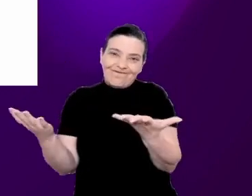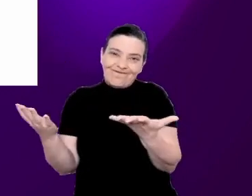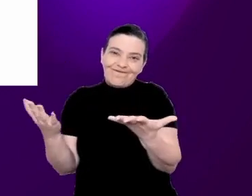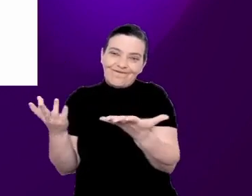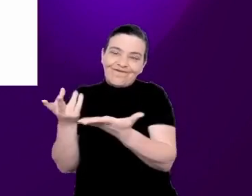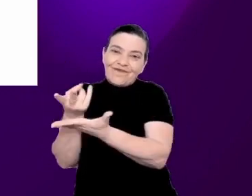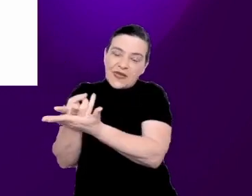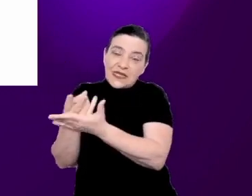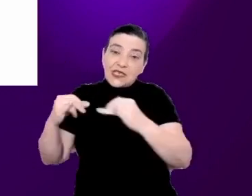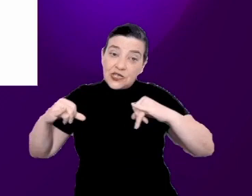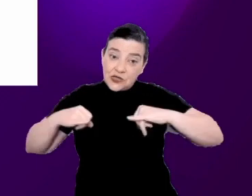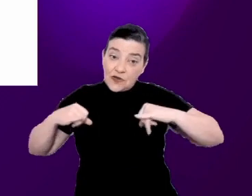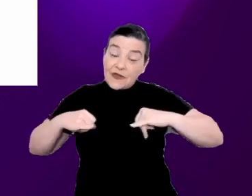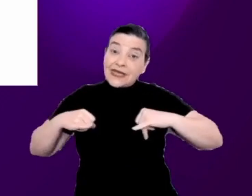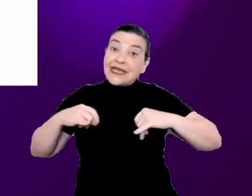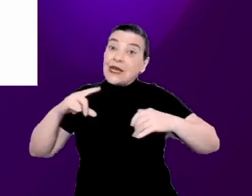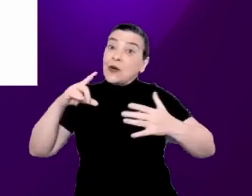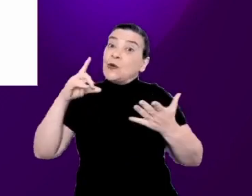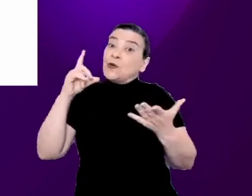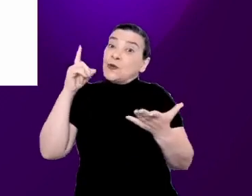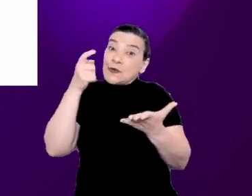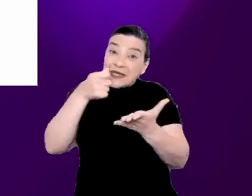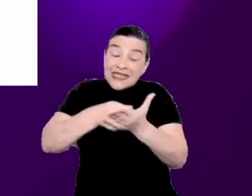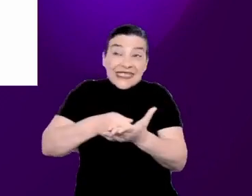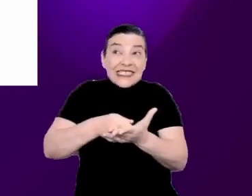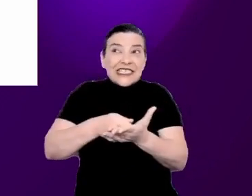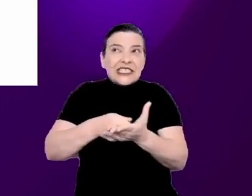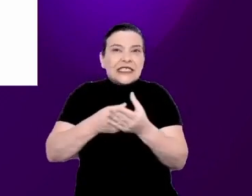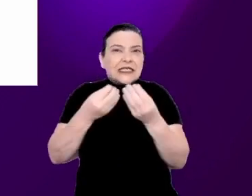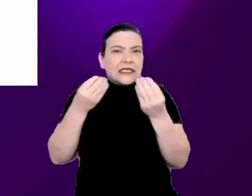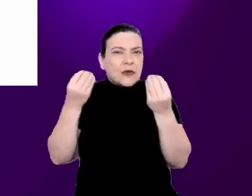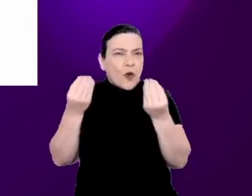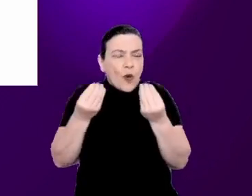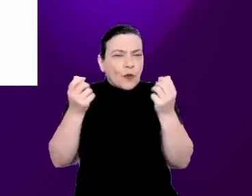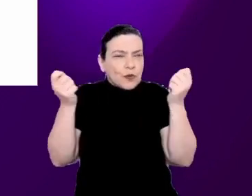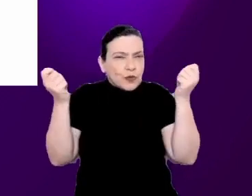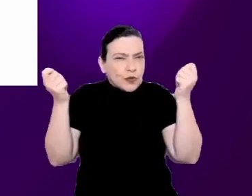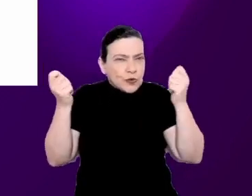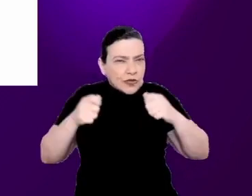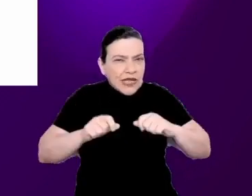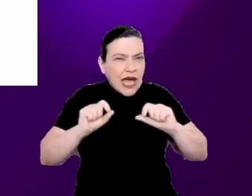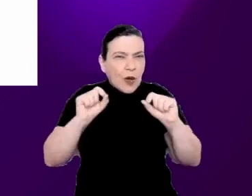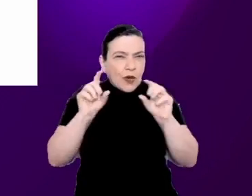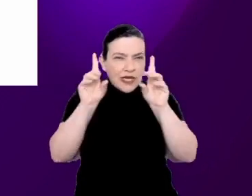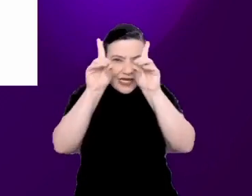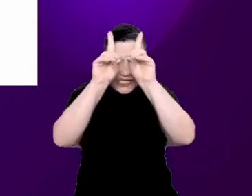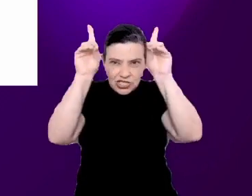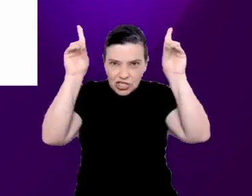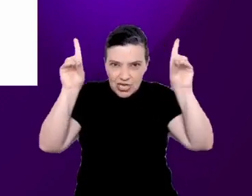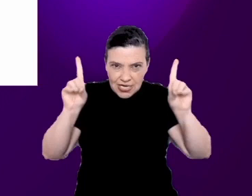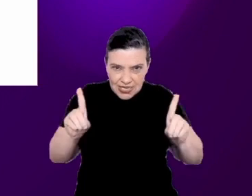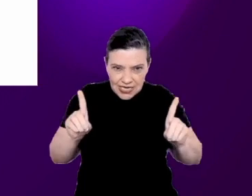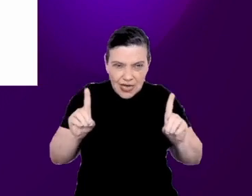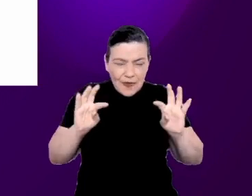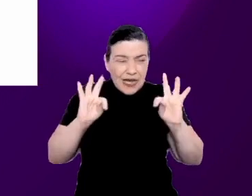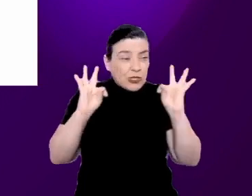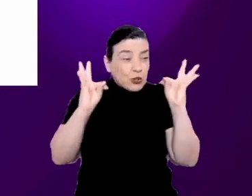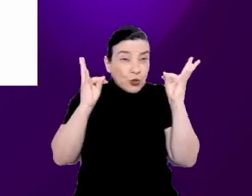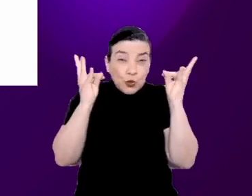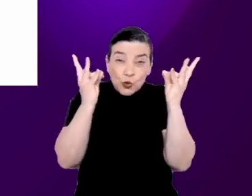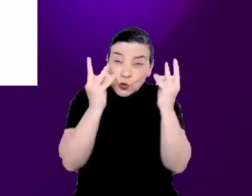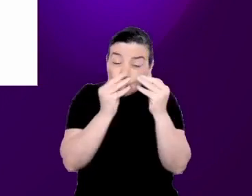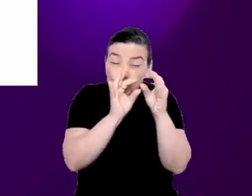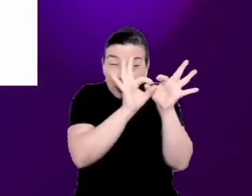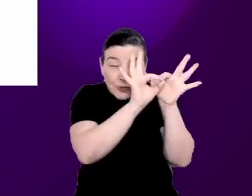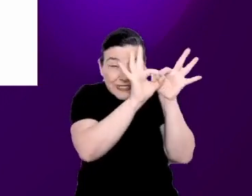esse é o grande desafio, né? Como a gente alinhar tudo isso para entregar o que o paciente precisa